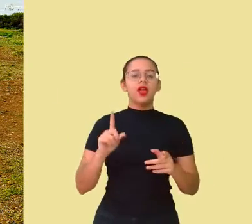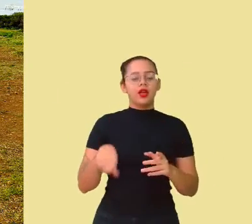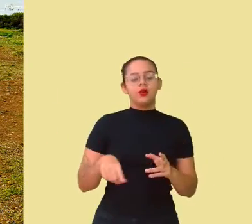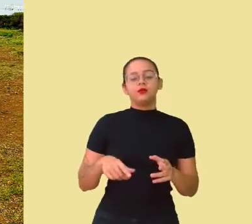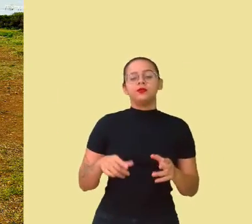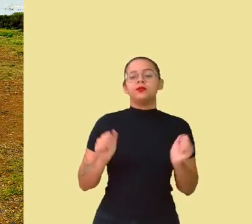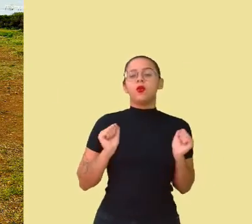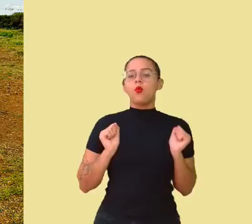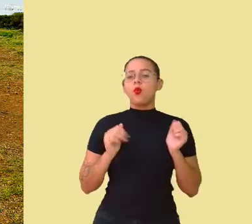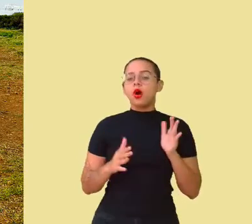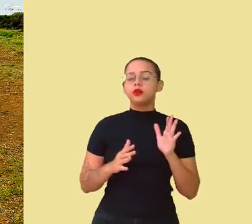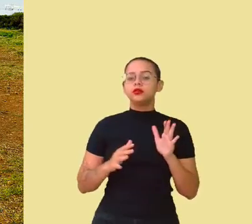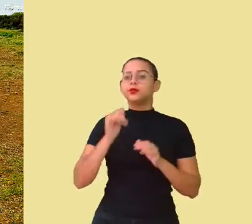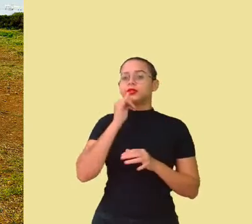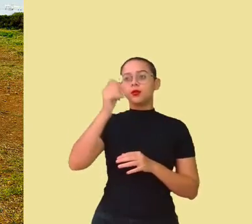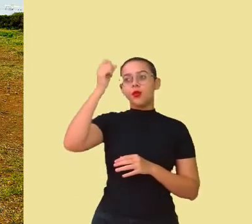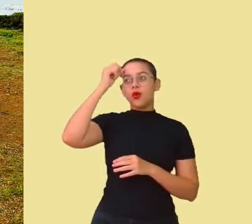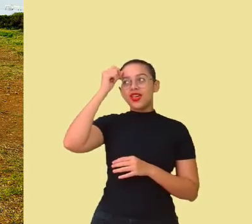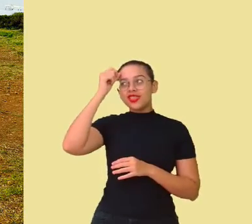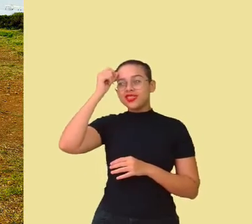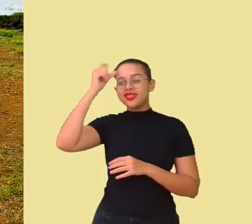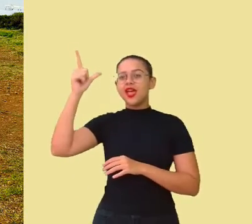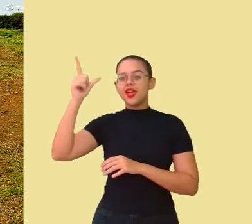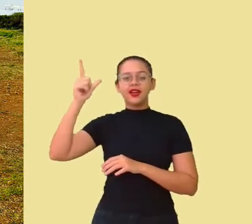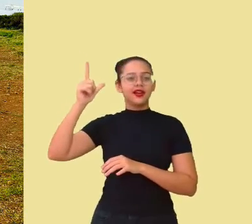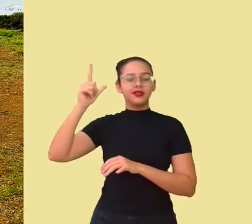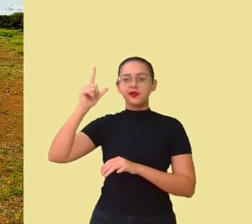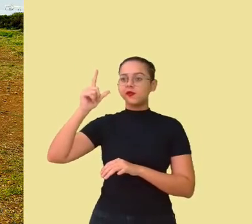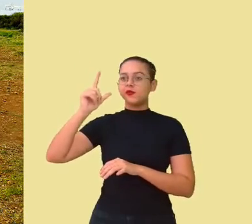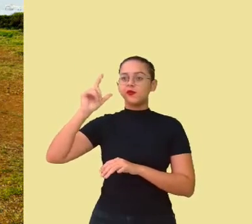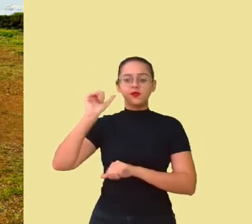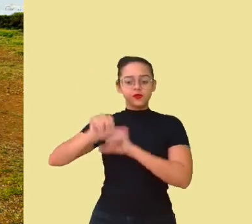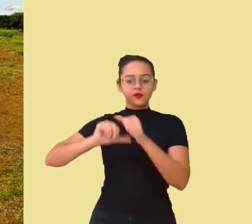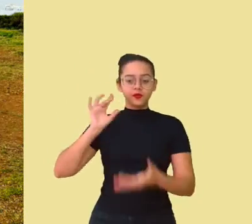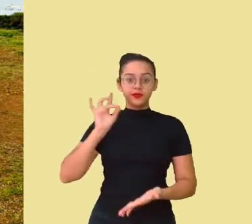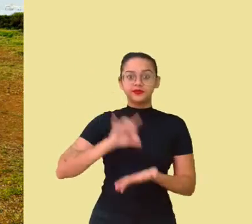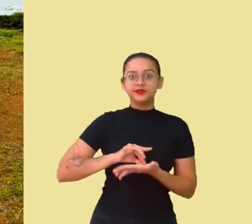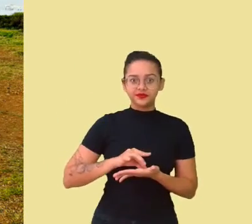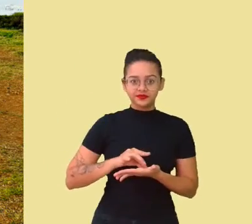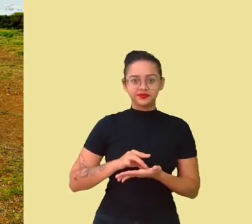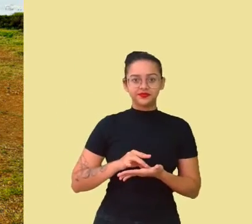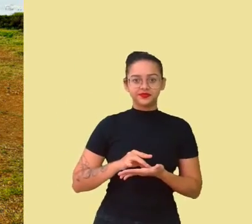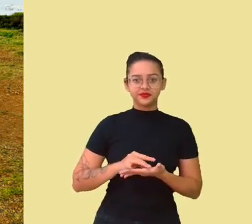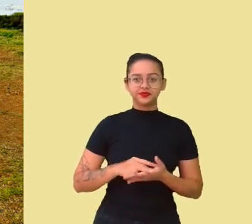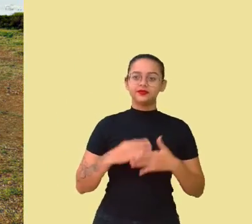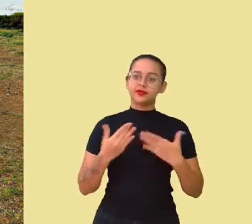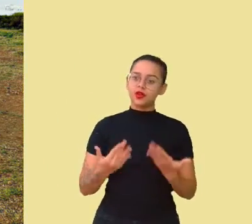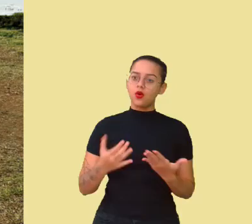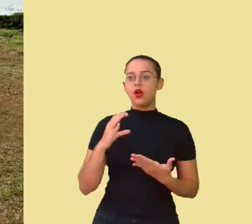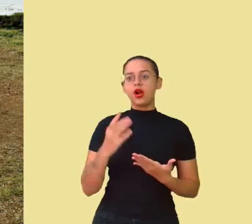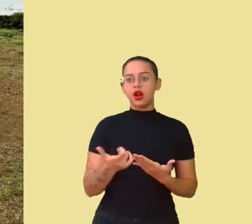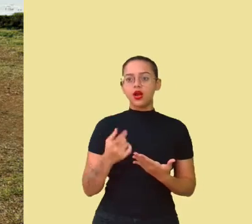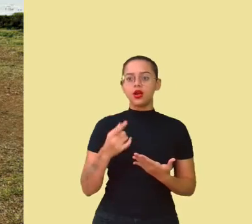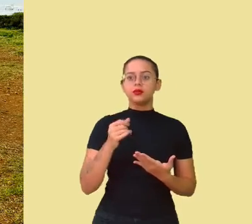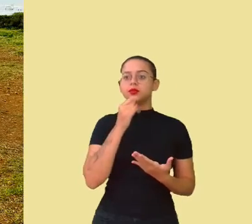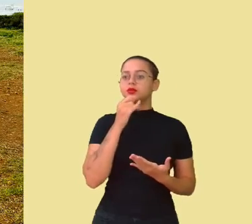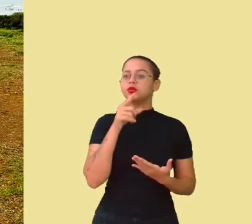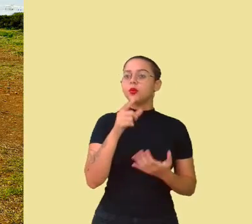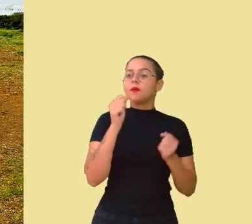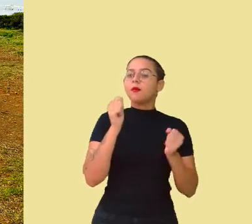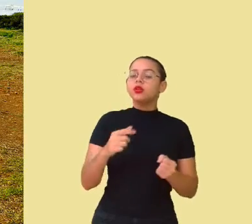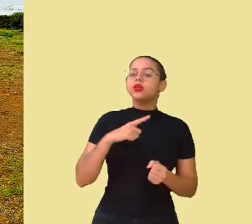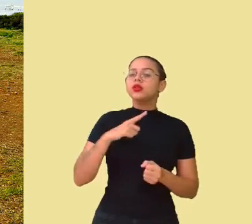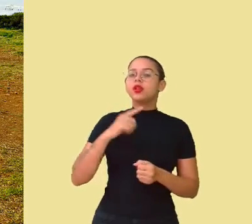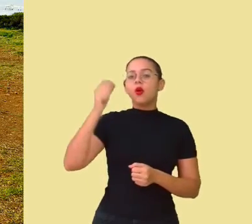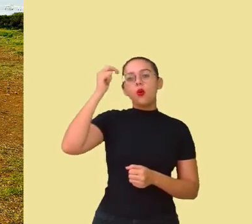de transformar ideias novas e originais em realidade. Então, claro, você pode ter uma ideia nova, você pode